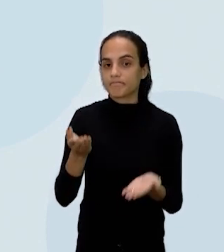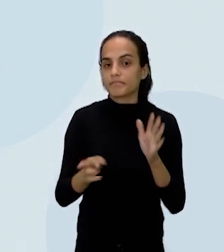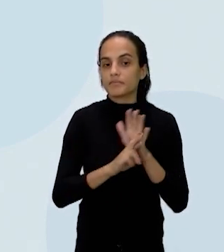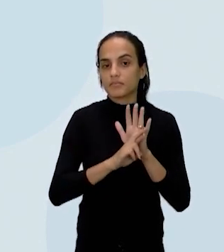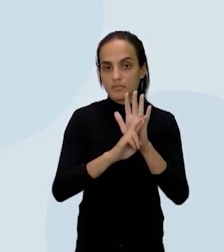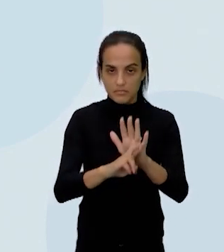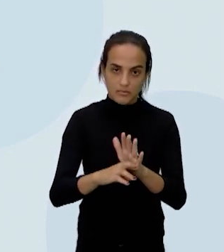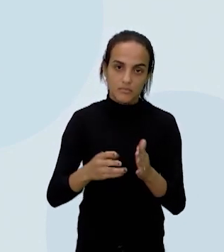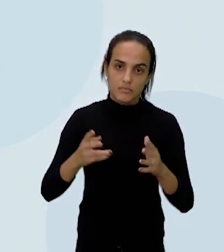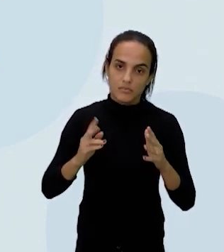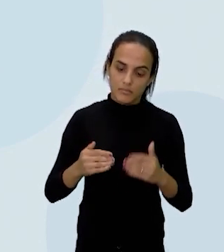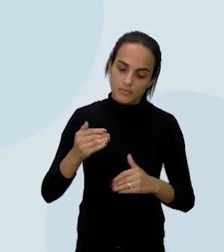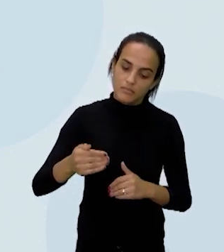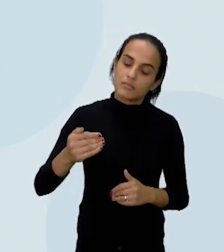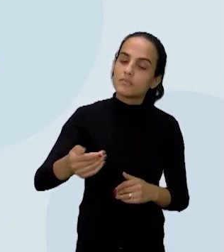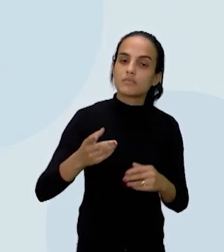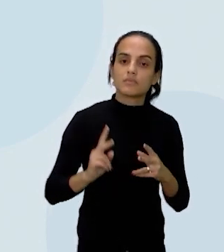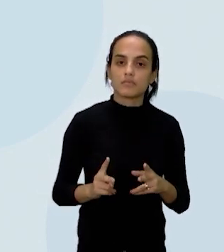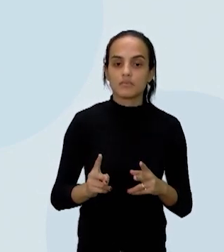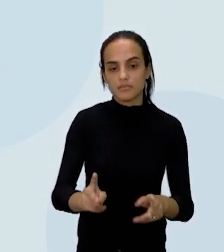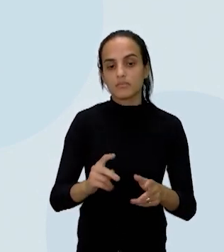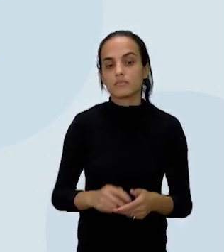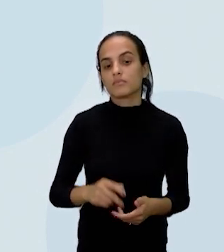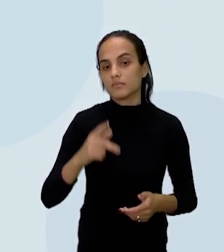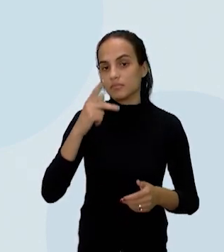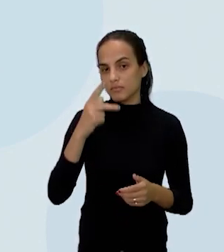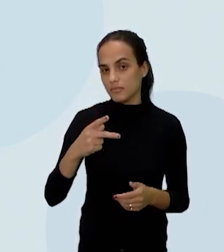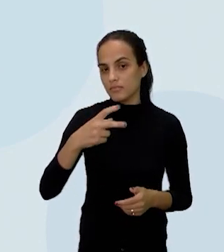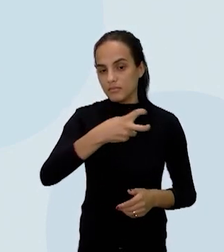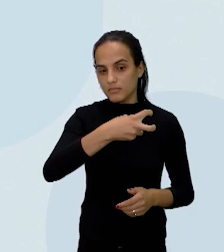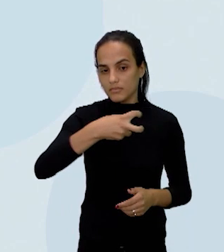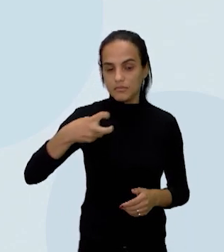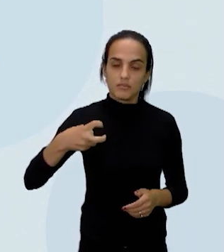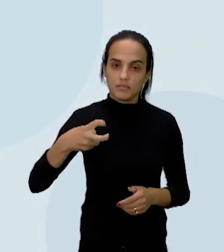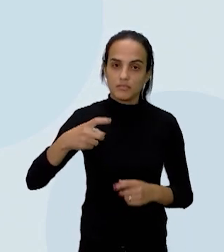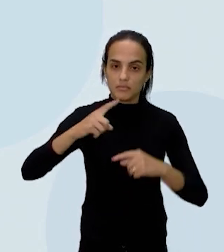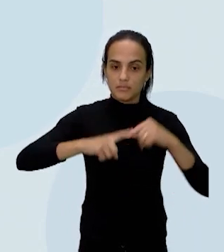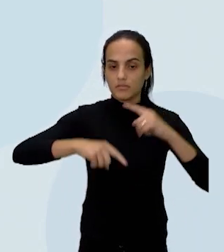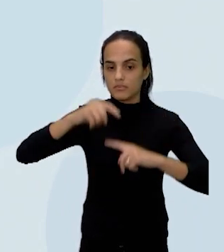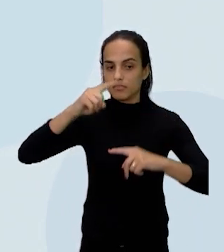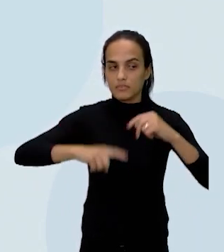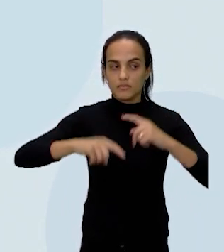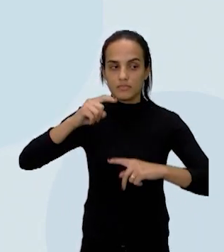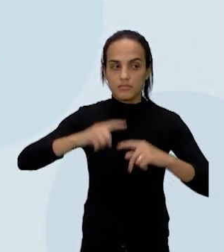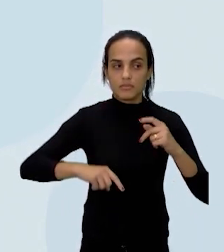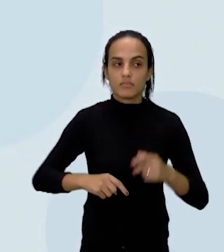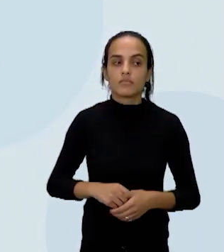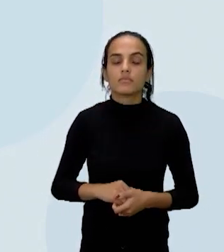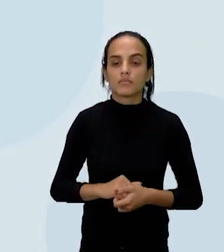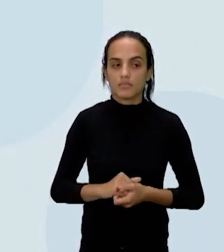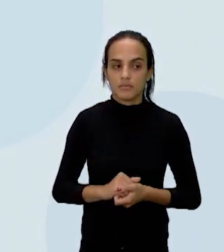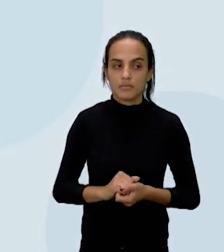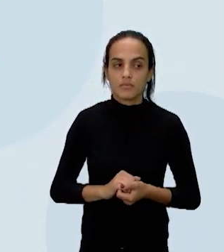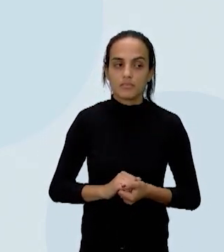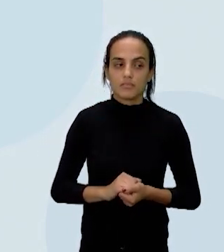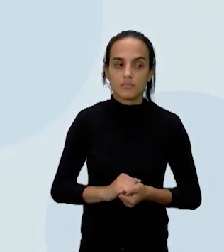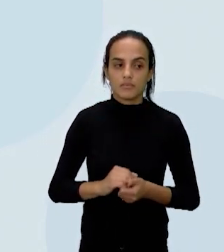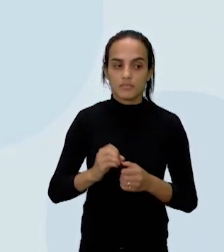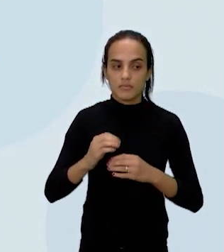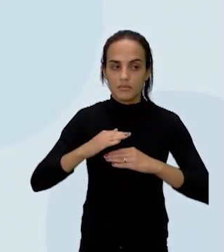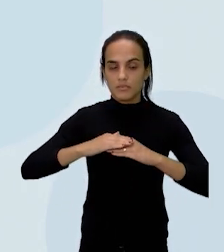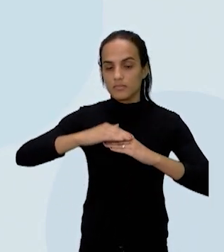da constante. Então, o K é igual ao produto elevado ao coeficiente da equação